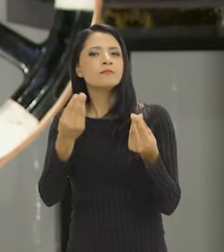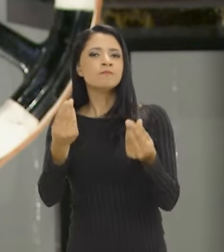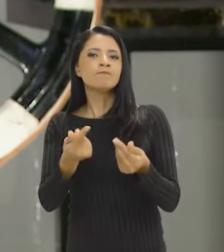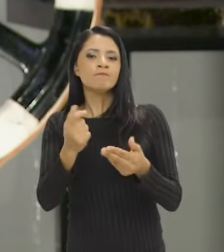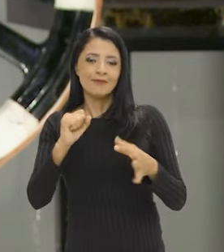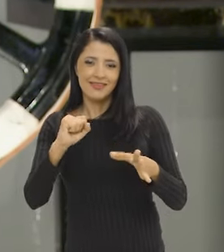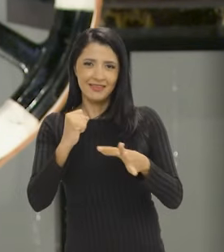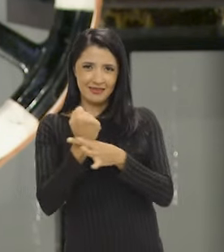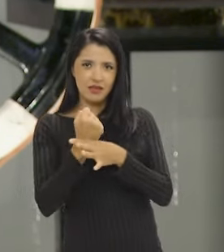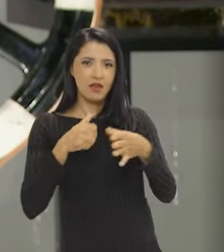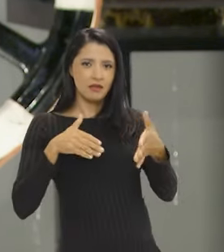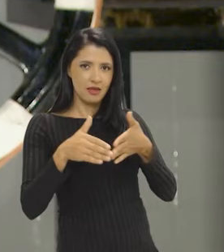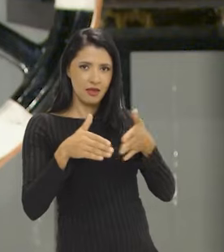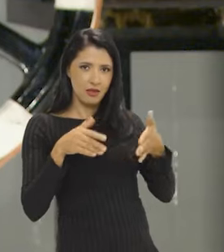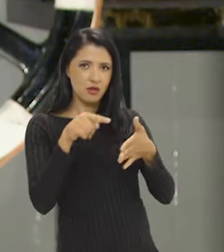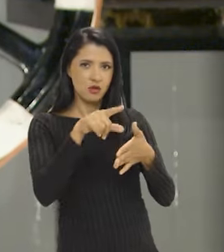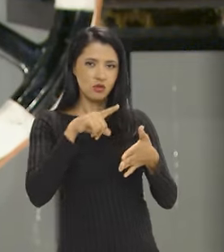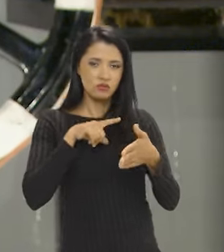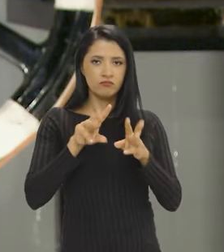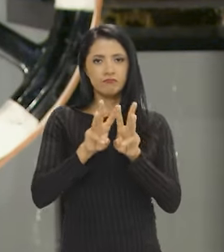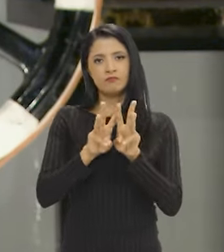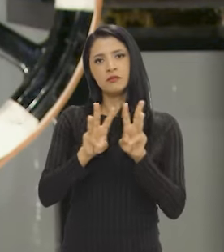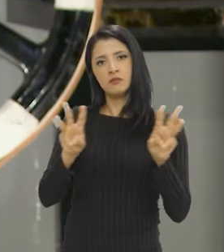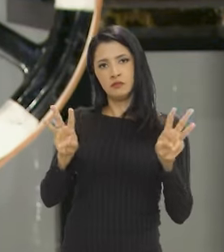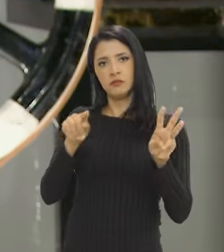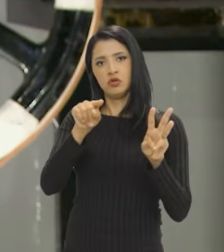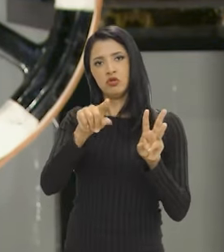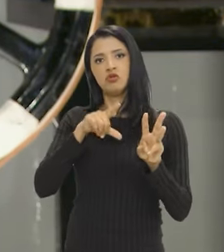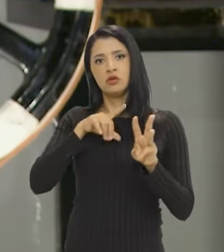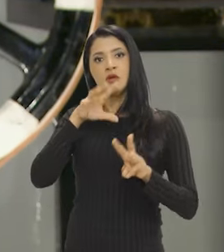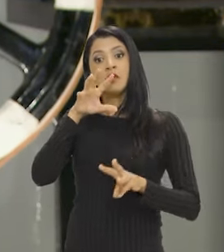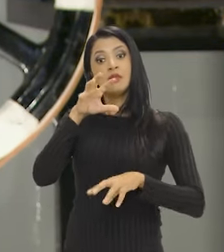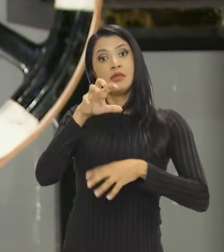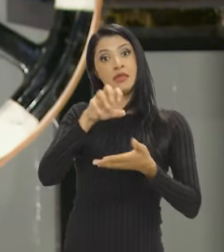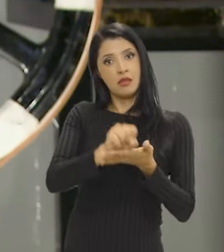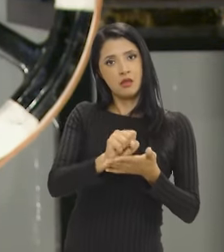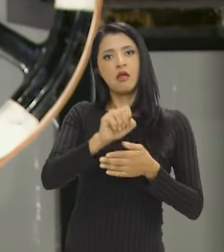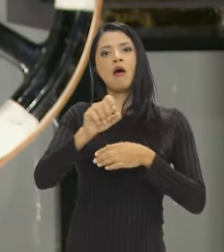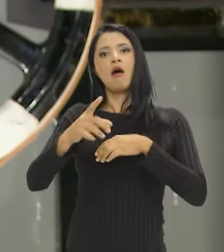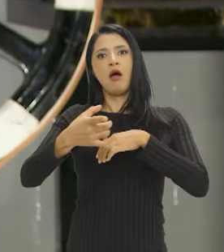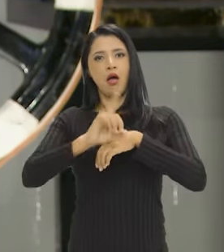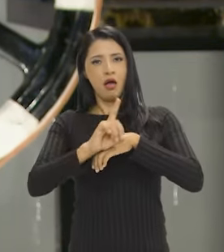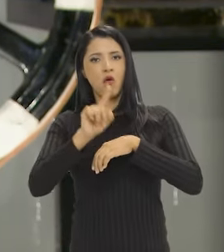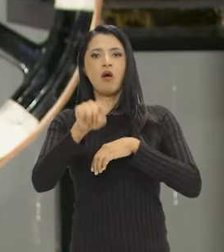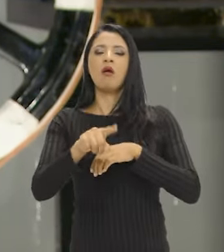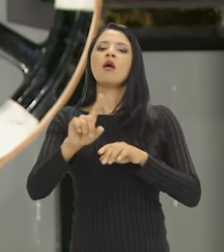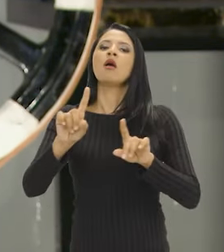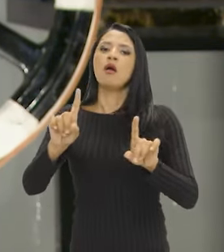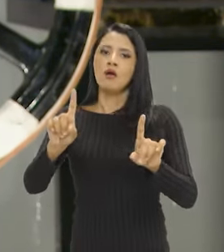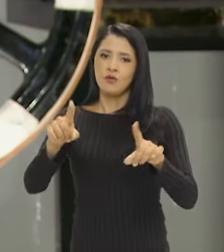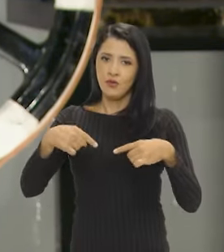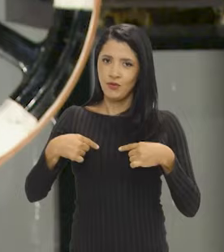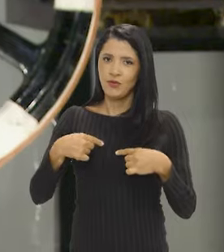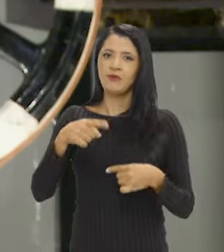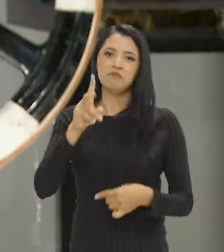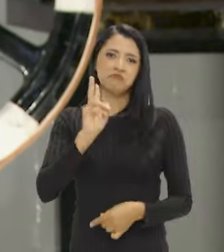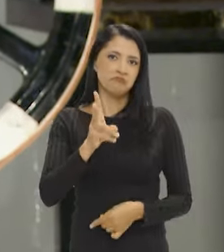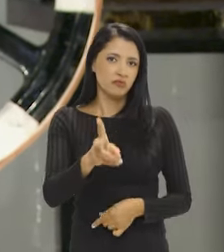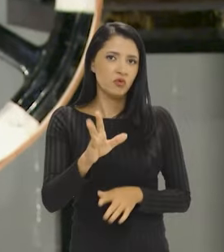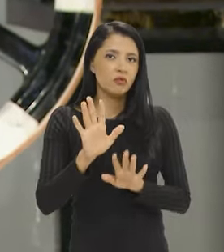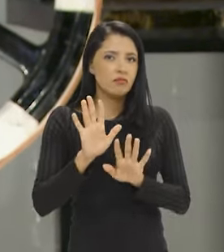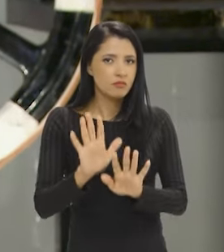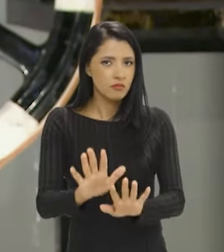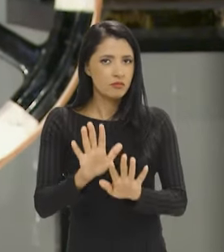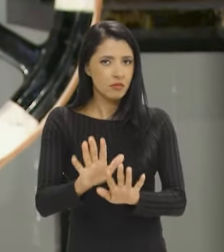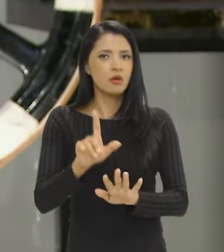garantia do acesso em plataformas digitais é um desafio, segue sendo um